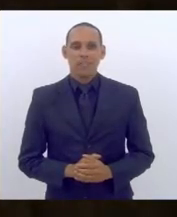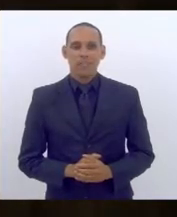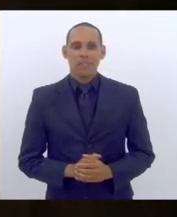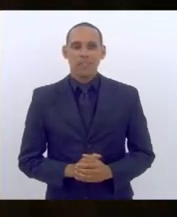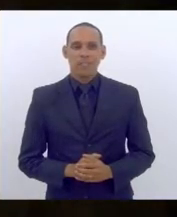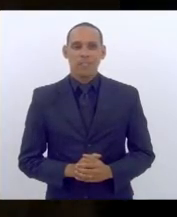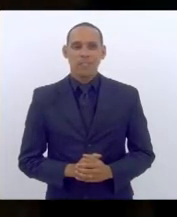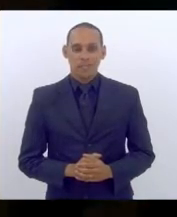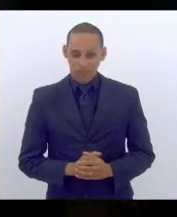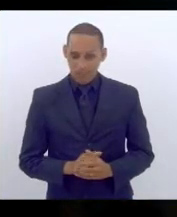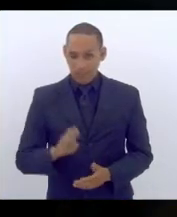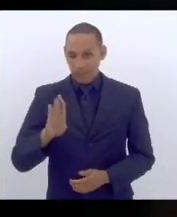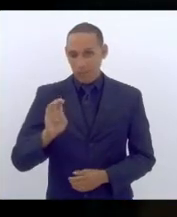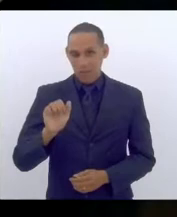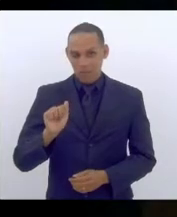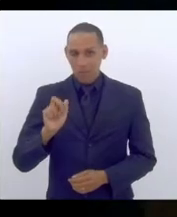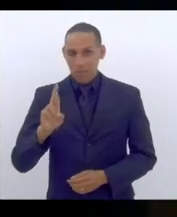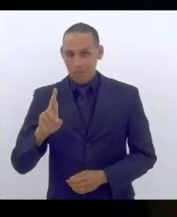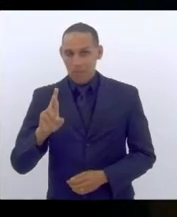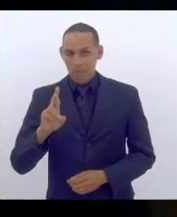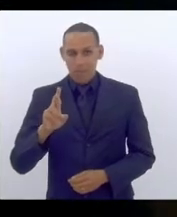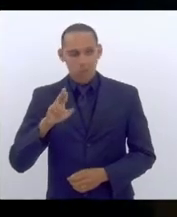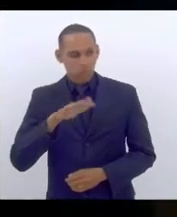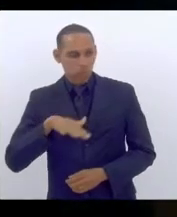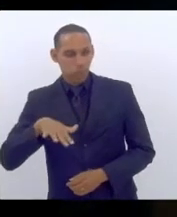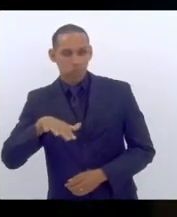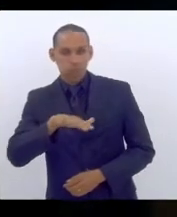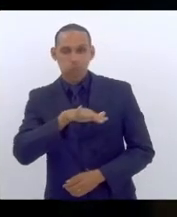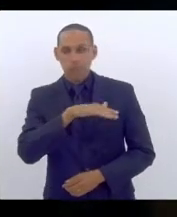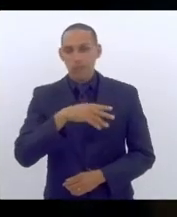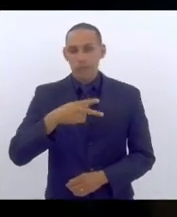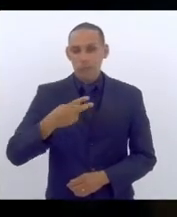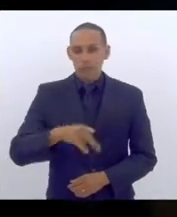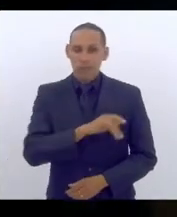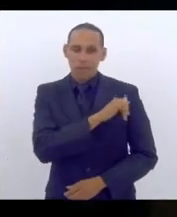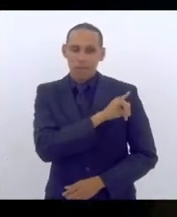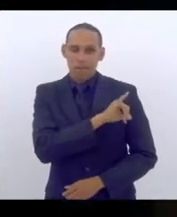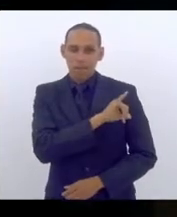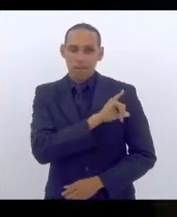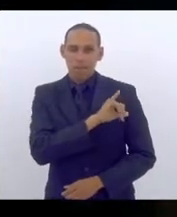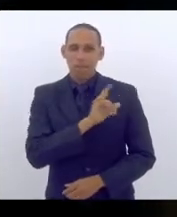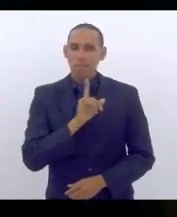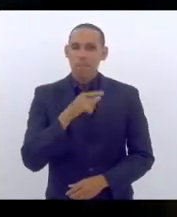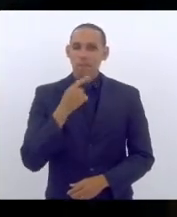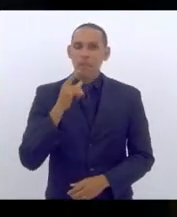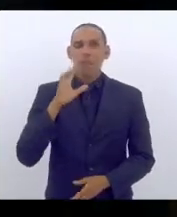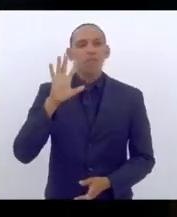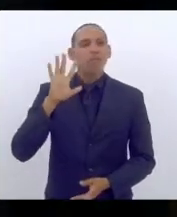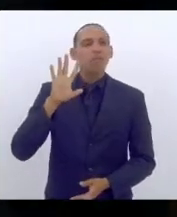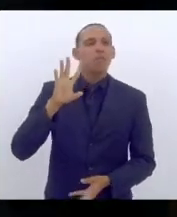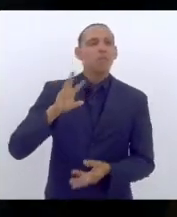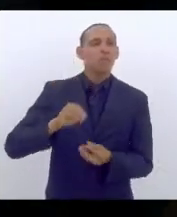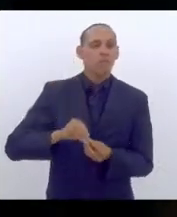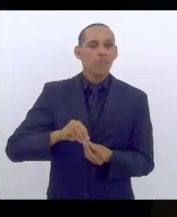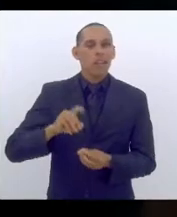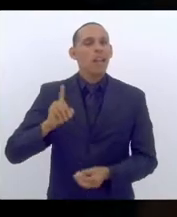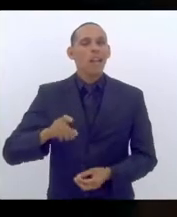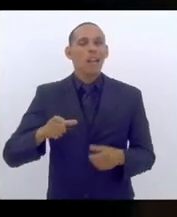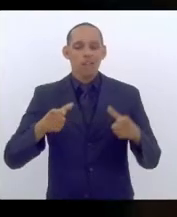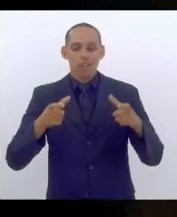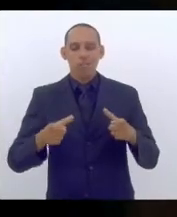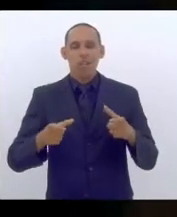os bares da cidade do Rio de Janeiro nós podemos considerar como espaços da